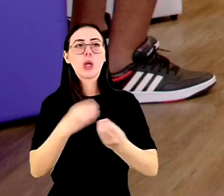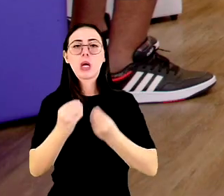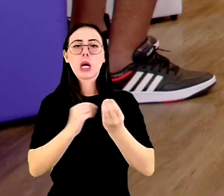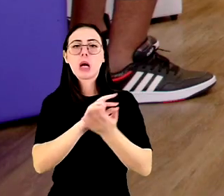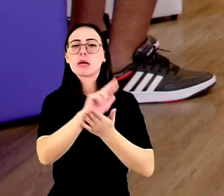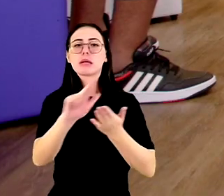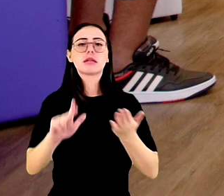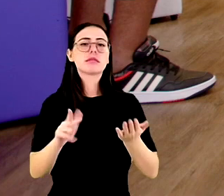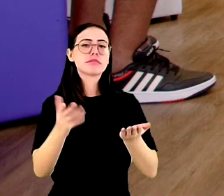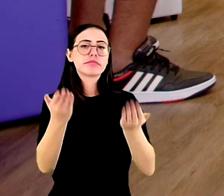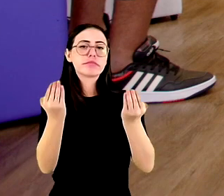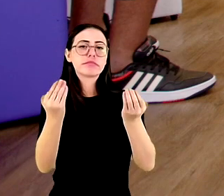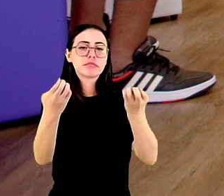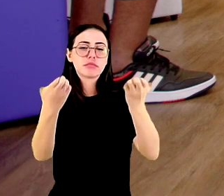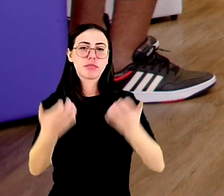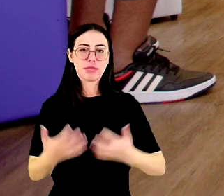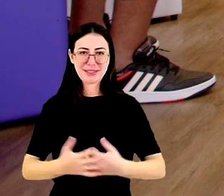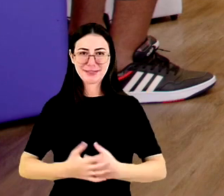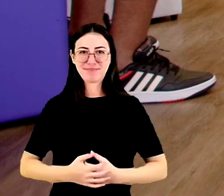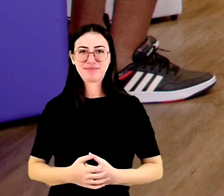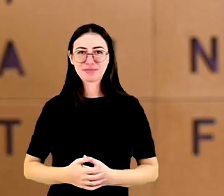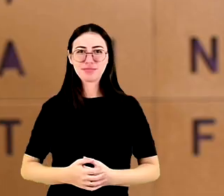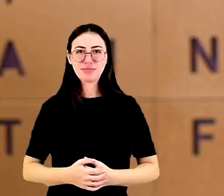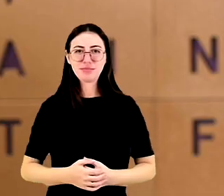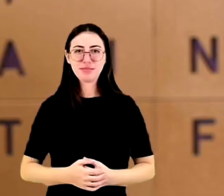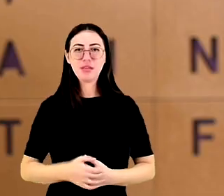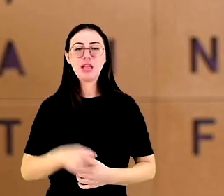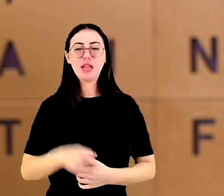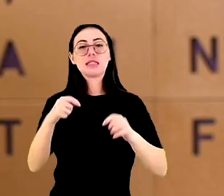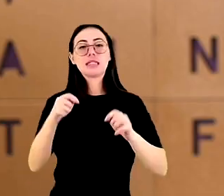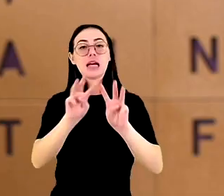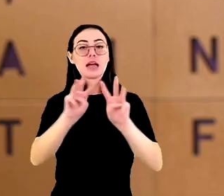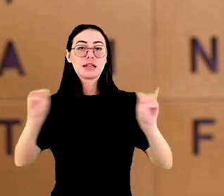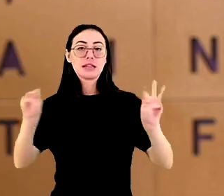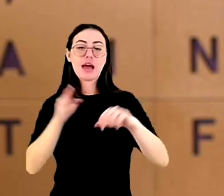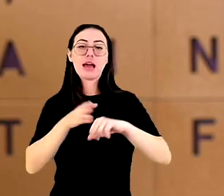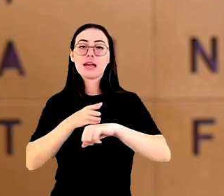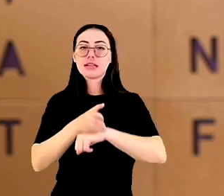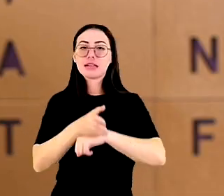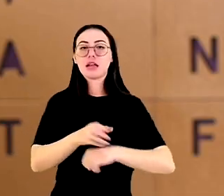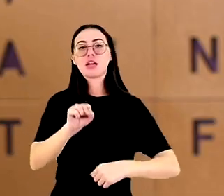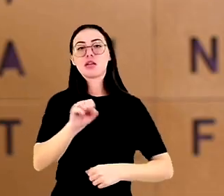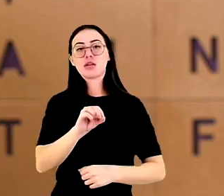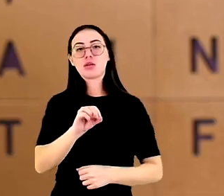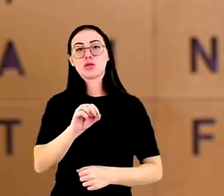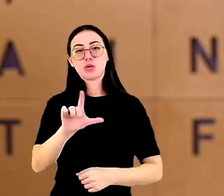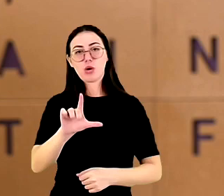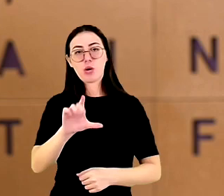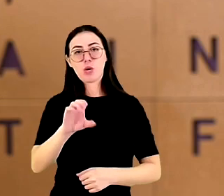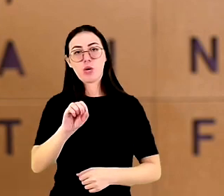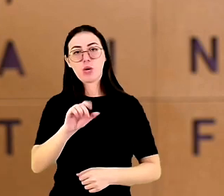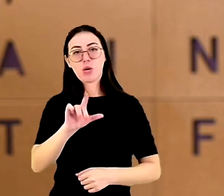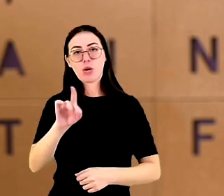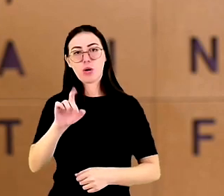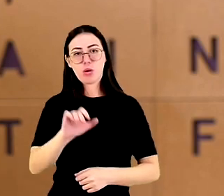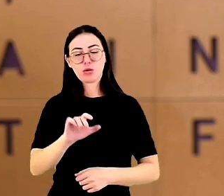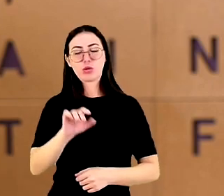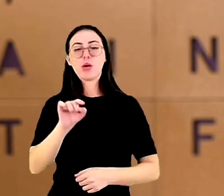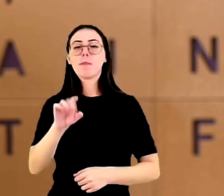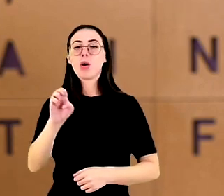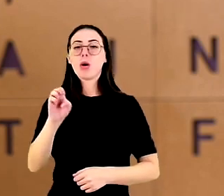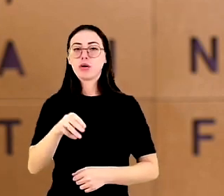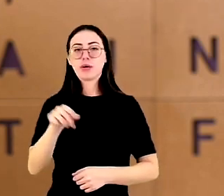Bom, Nicolas, é soulcode.com. Lá a gente tem todas as carreiras que estão abertas. Tem, inclusive, uma